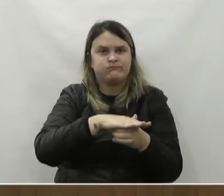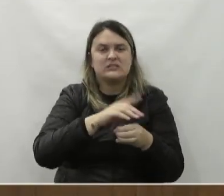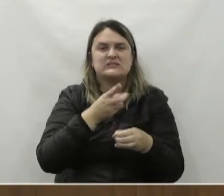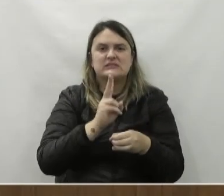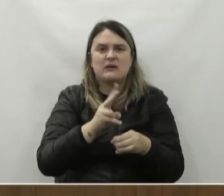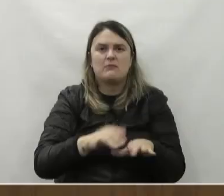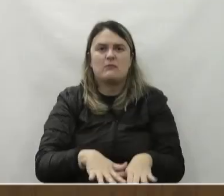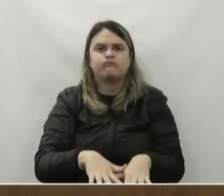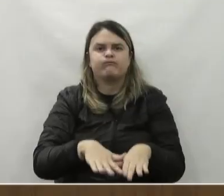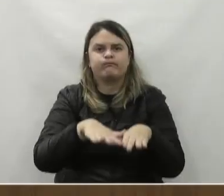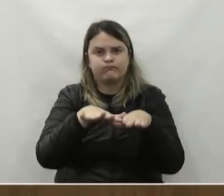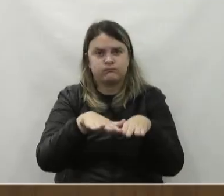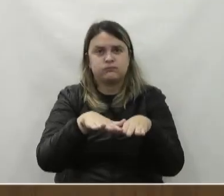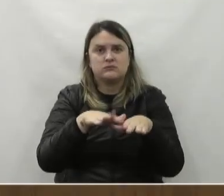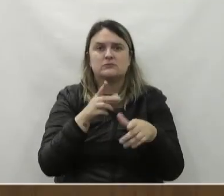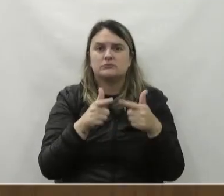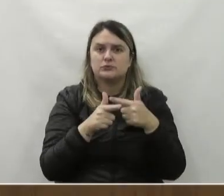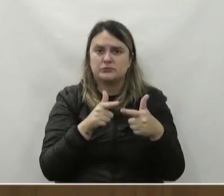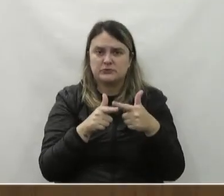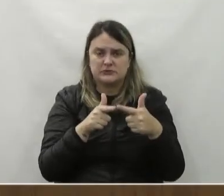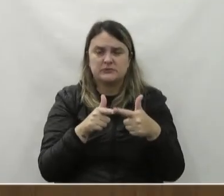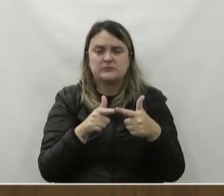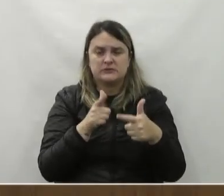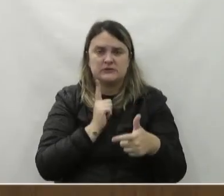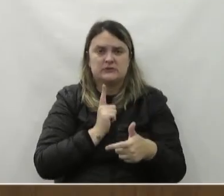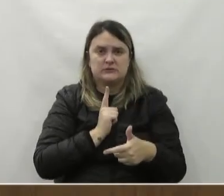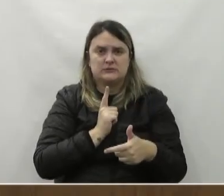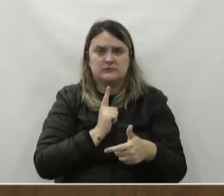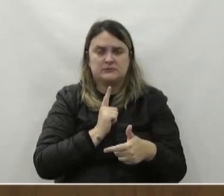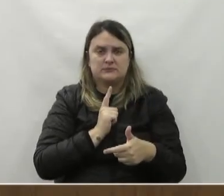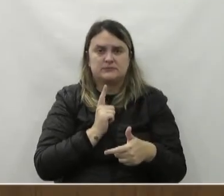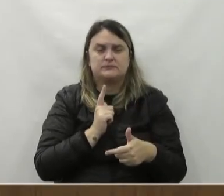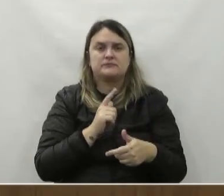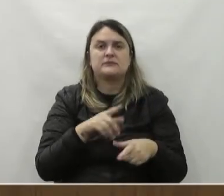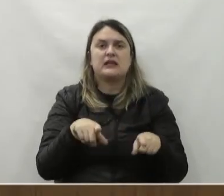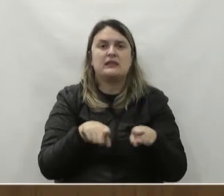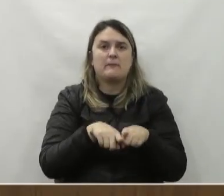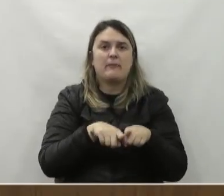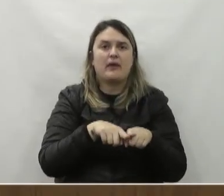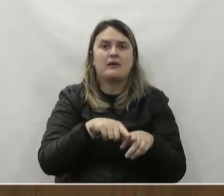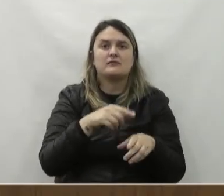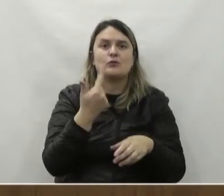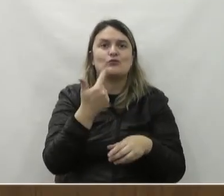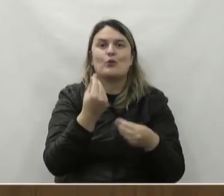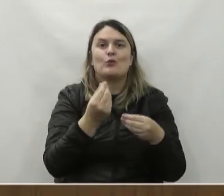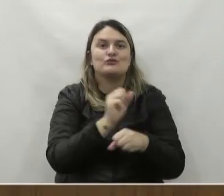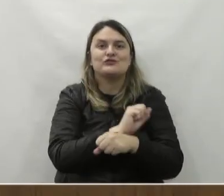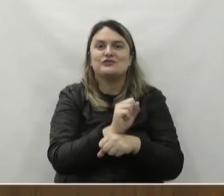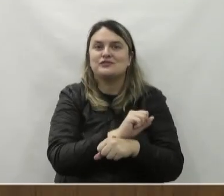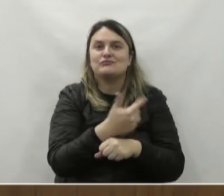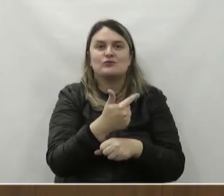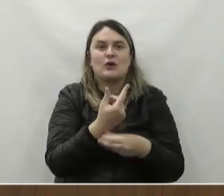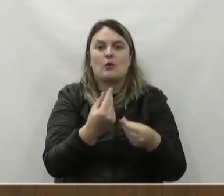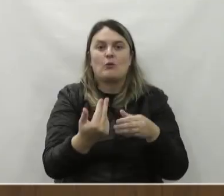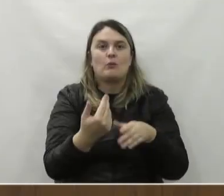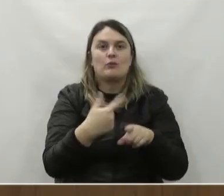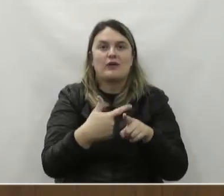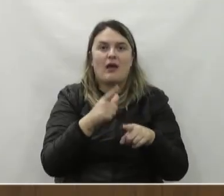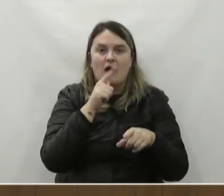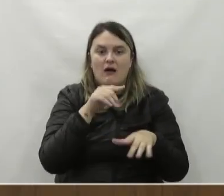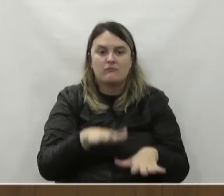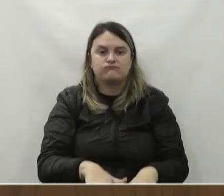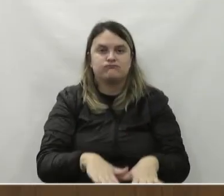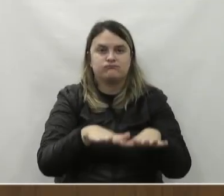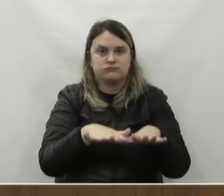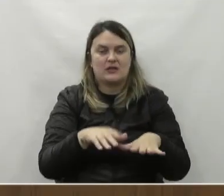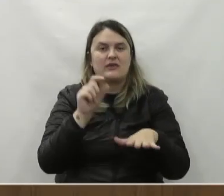a situação se agrava, com alagamentos e dificuldade de tráfego, prejudicando a mobilidade e a qualidade de